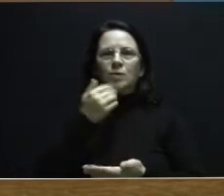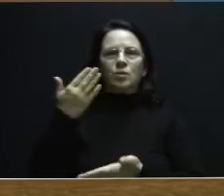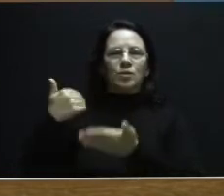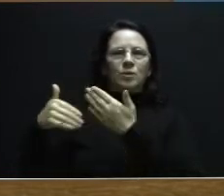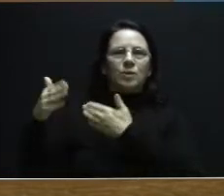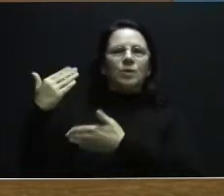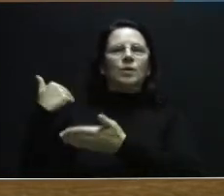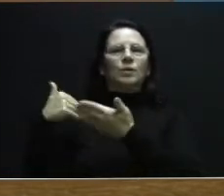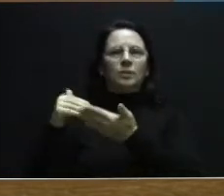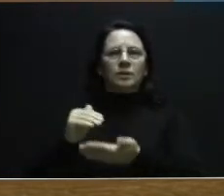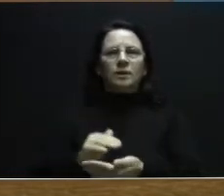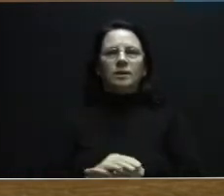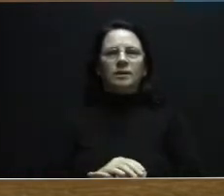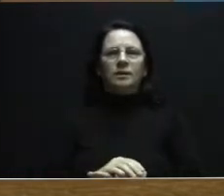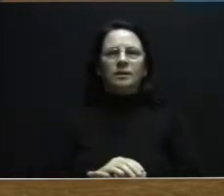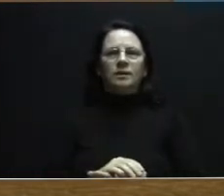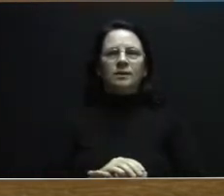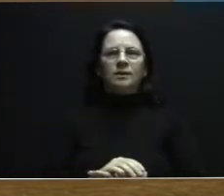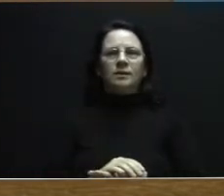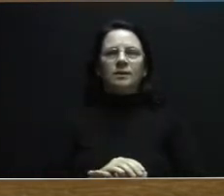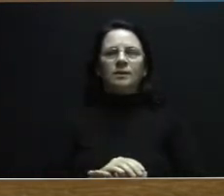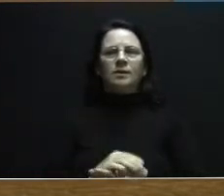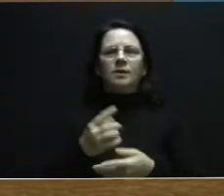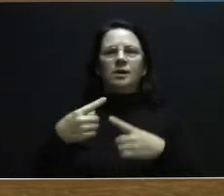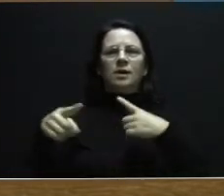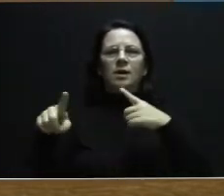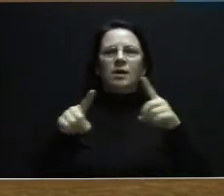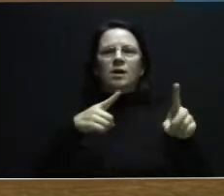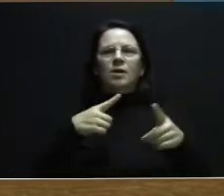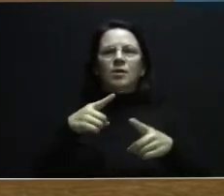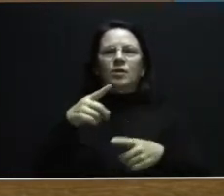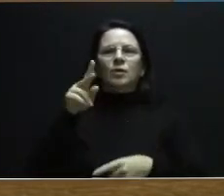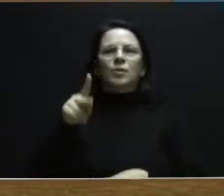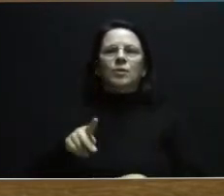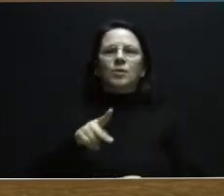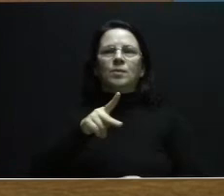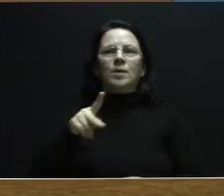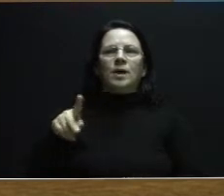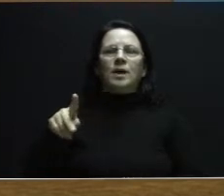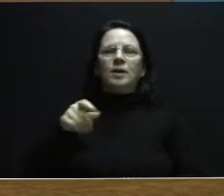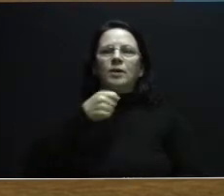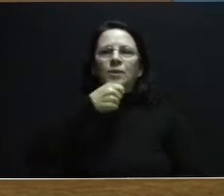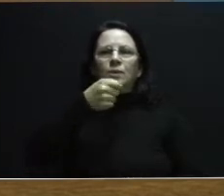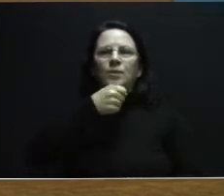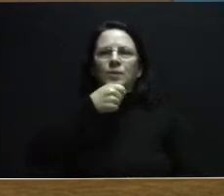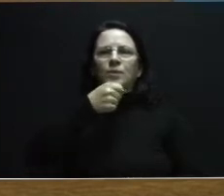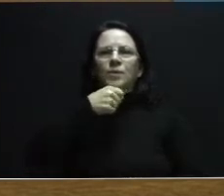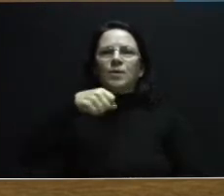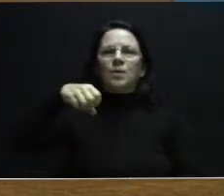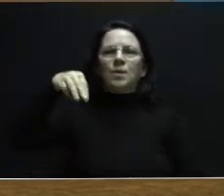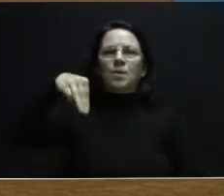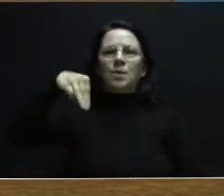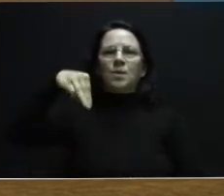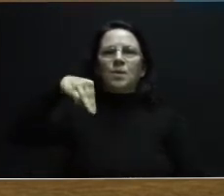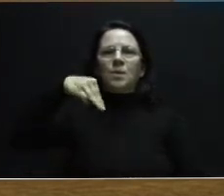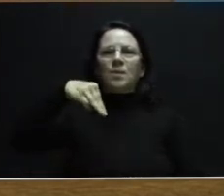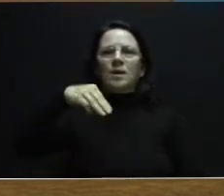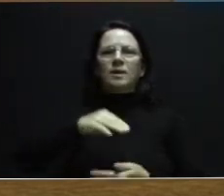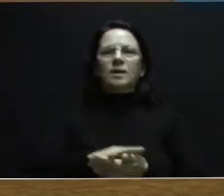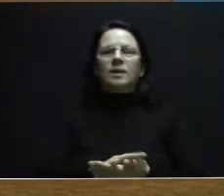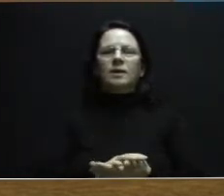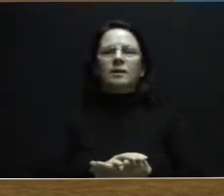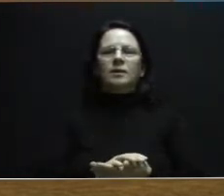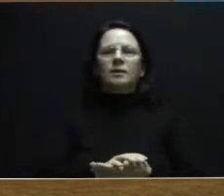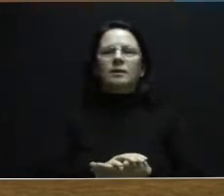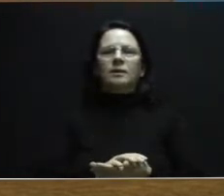cultural. Para quem não sabe, aquela música do padre Marcelo, Mãe, Mãe, Mãe, Maria, Nossa Mãe, é de autoria